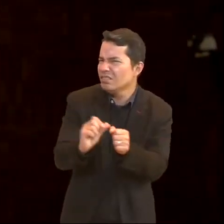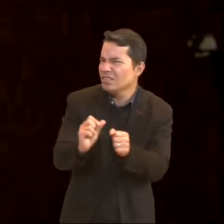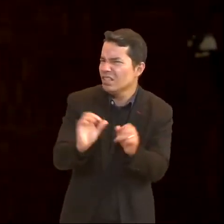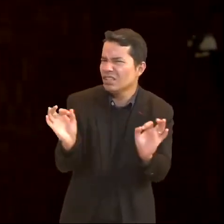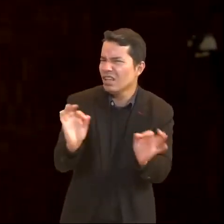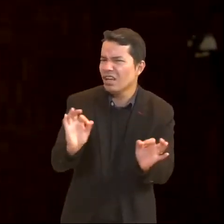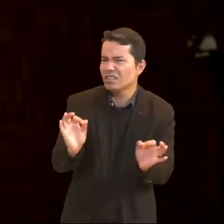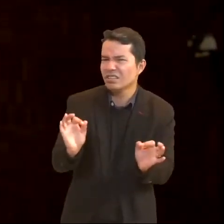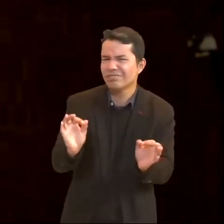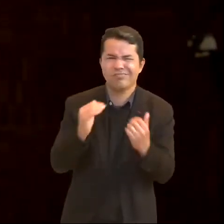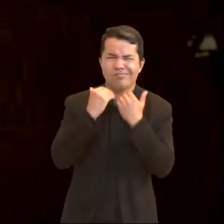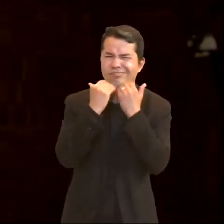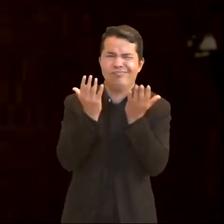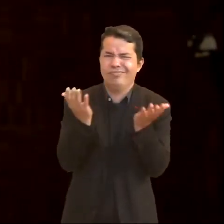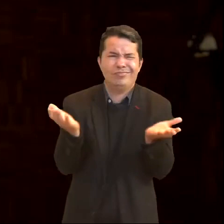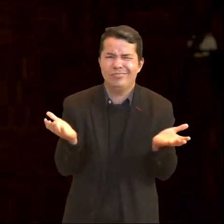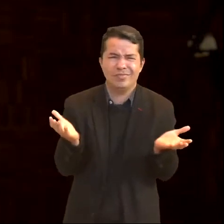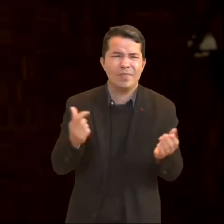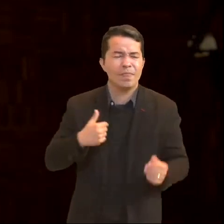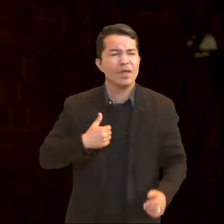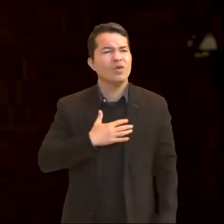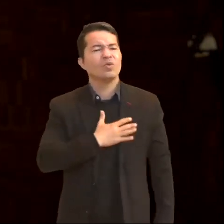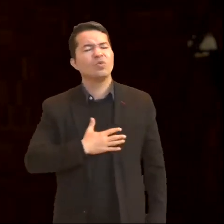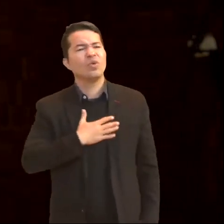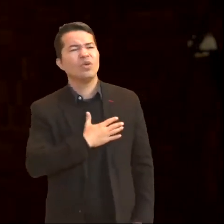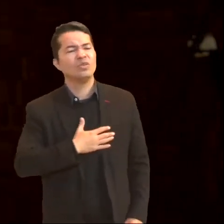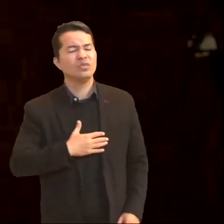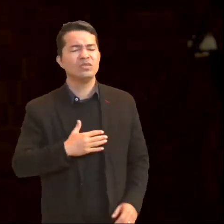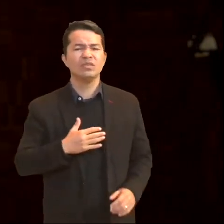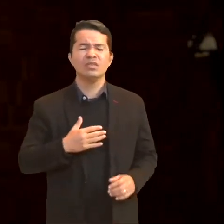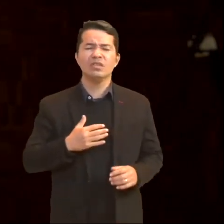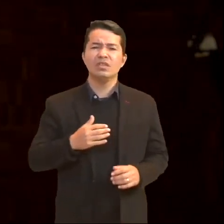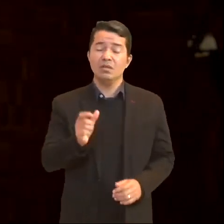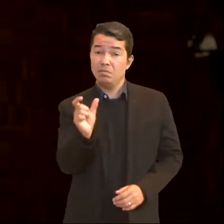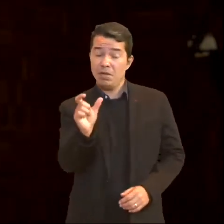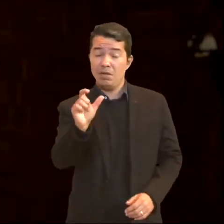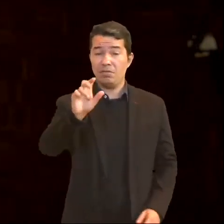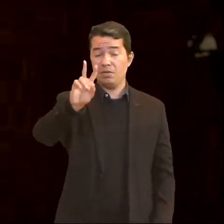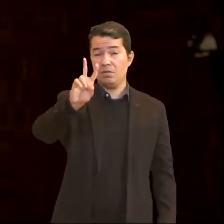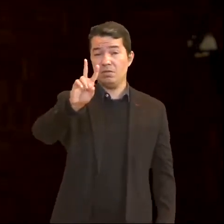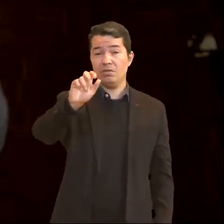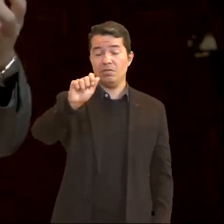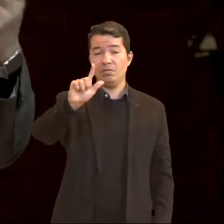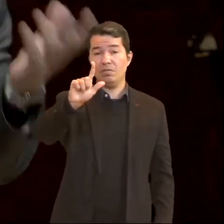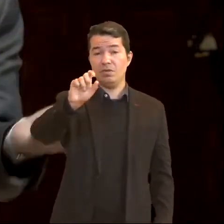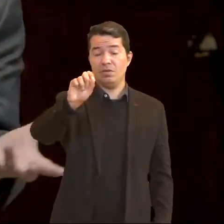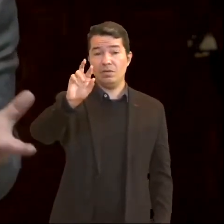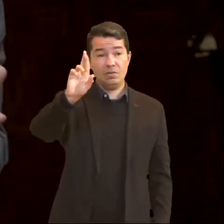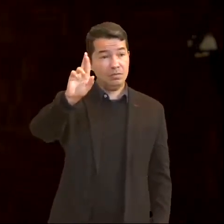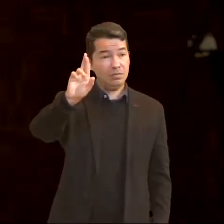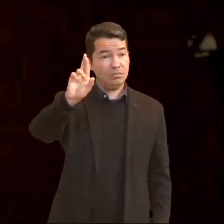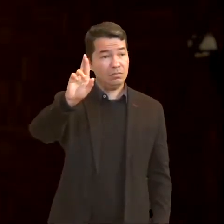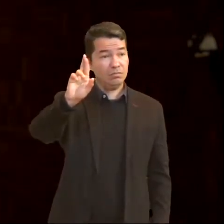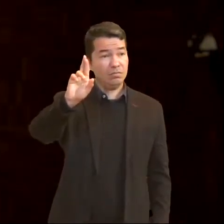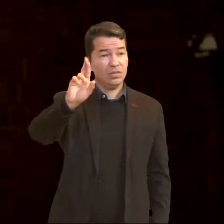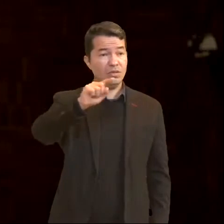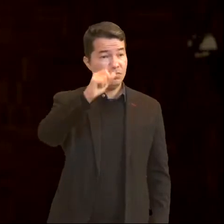que tem a ver com essa excelência moral, porque ele dá para a gente o preço. Valor tem